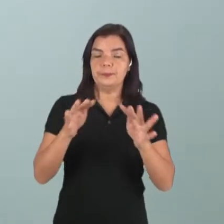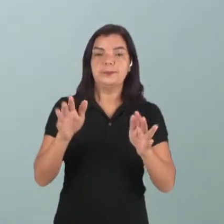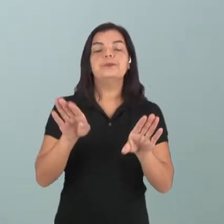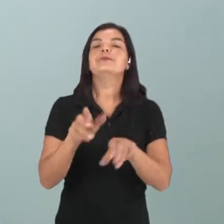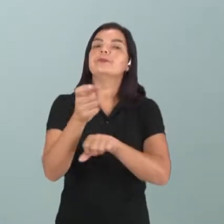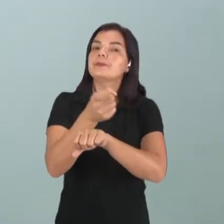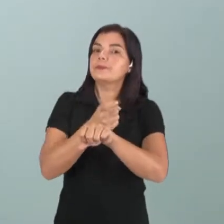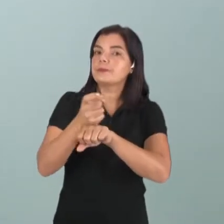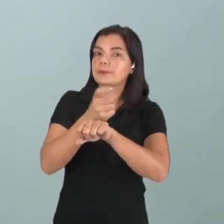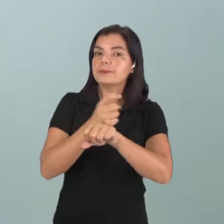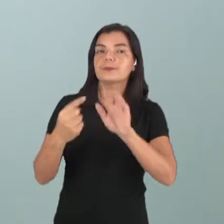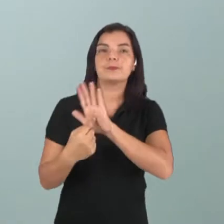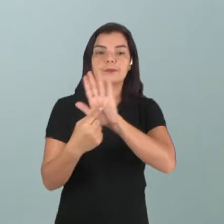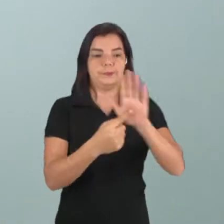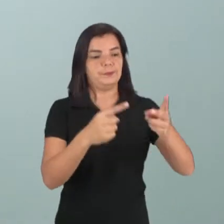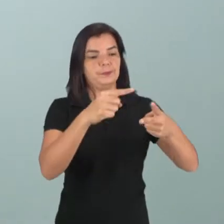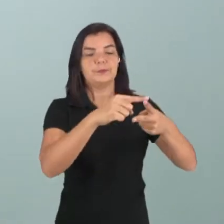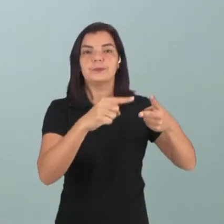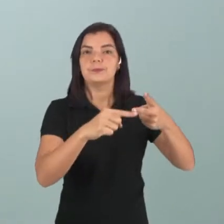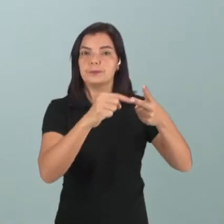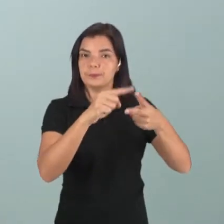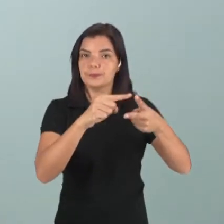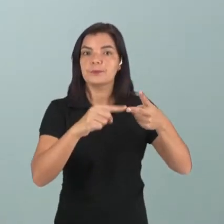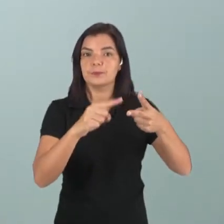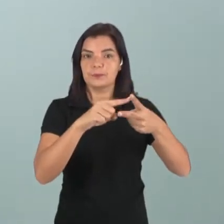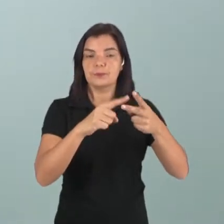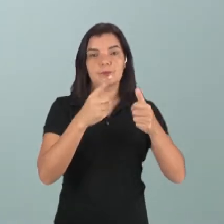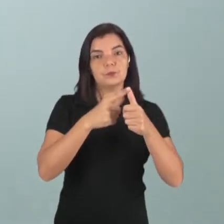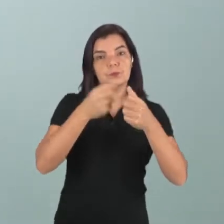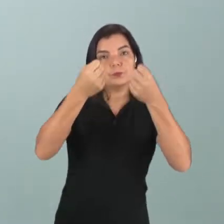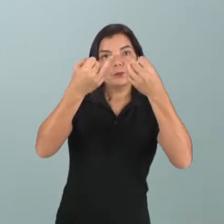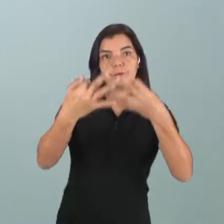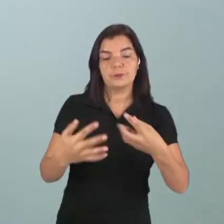adjetiva, ela pode se apresentar de duas formas, tá, gente? Do